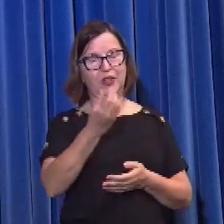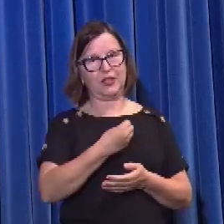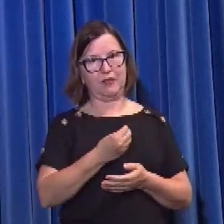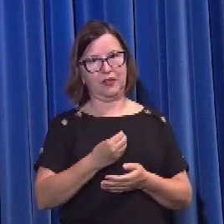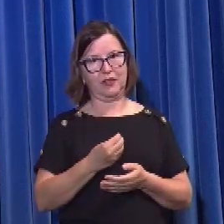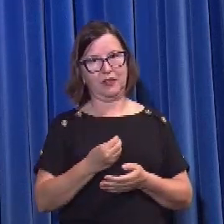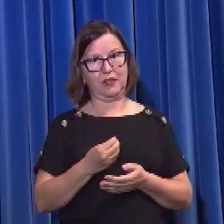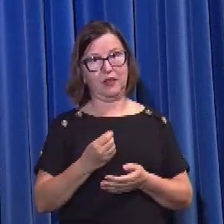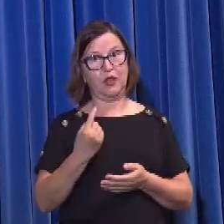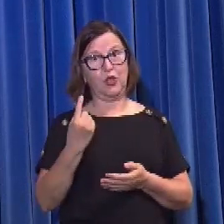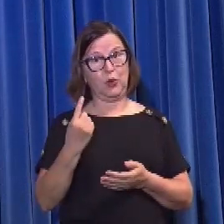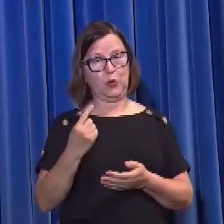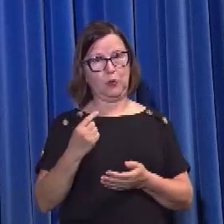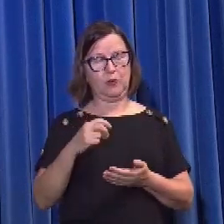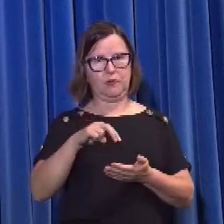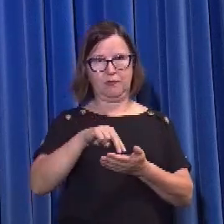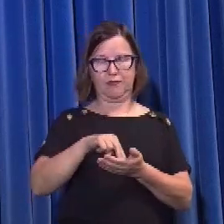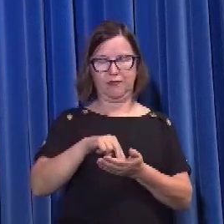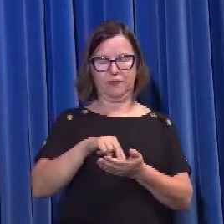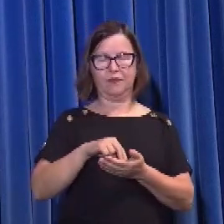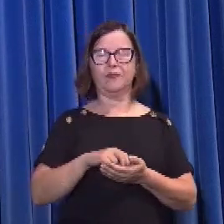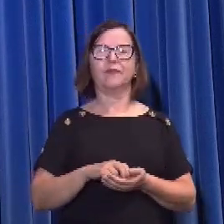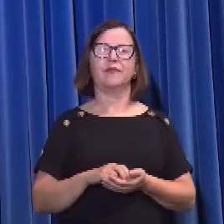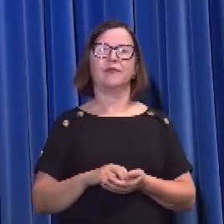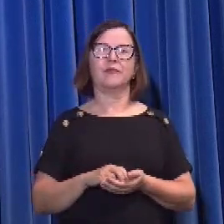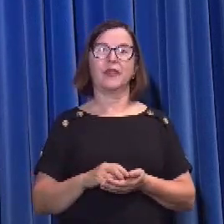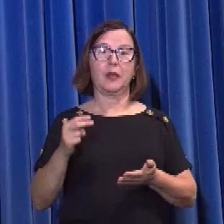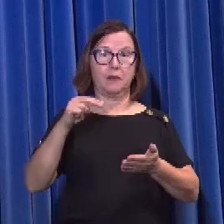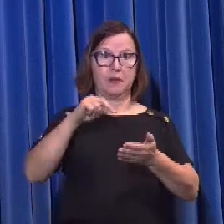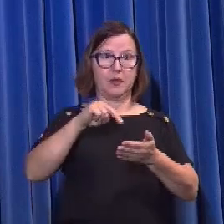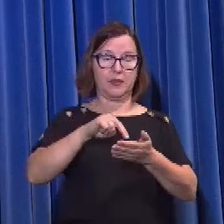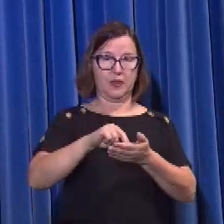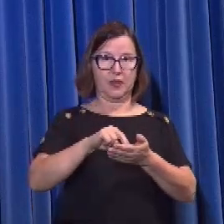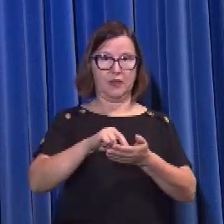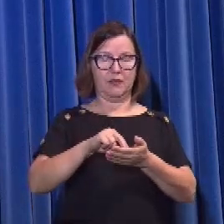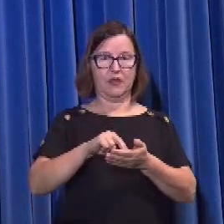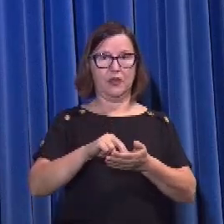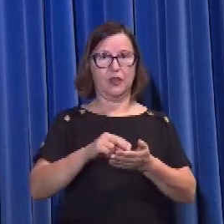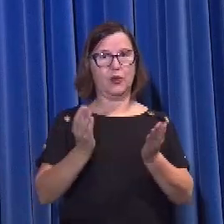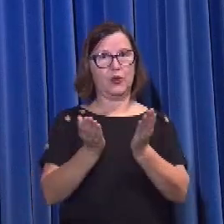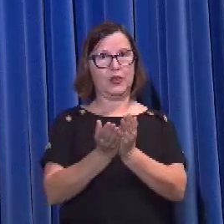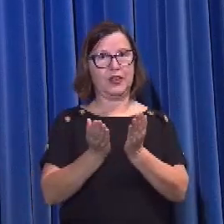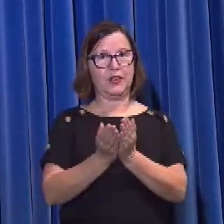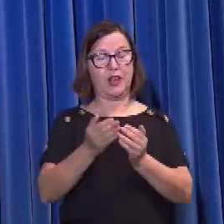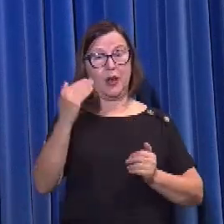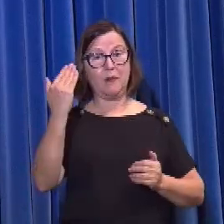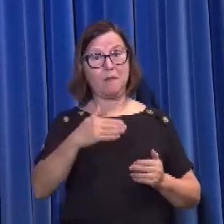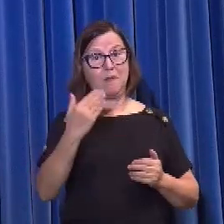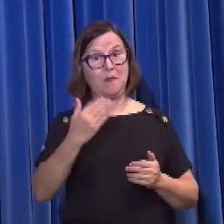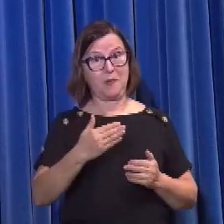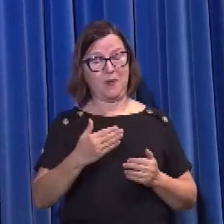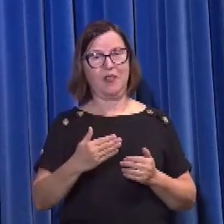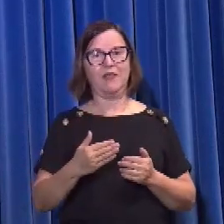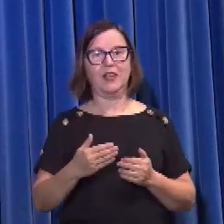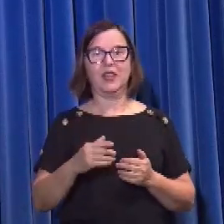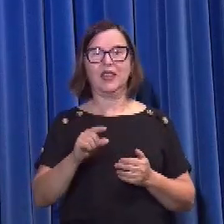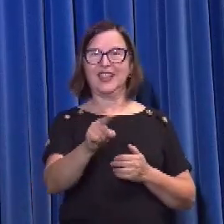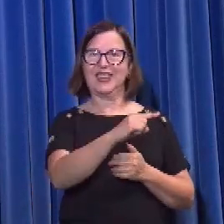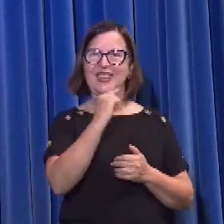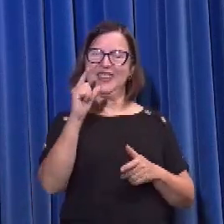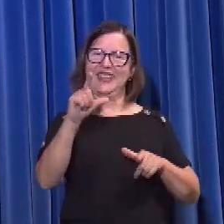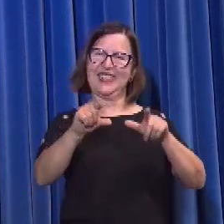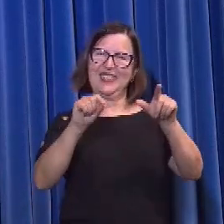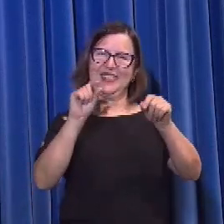A perseverança final dos crentes é a única prova definitiva de que fomos escolhidos por Deus e